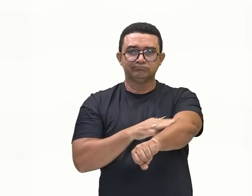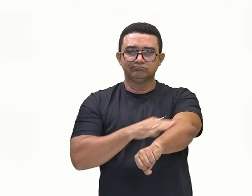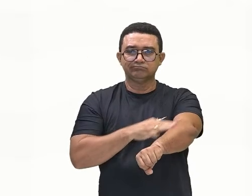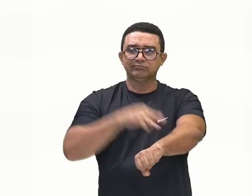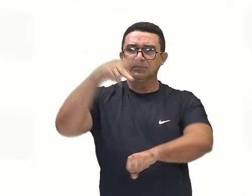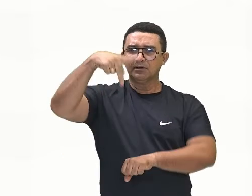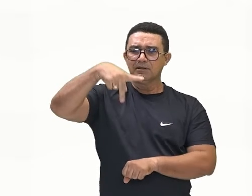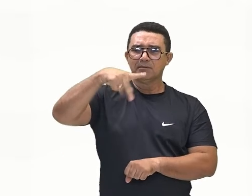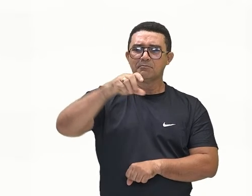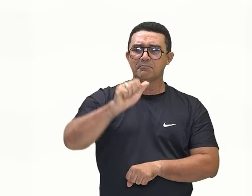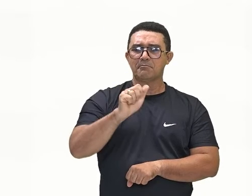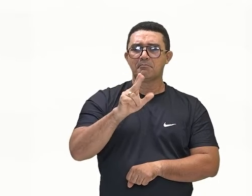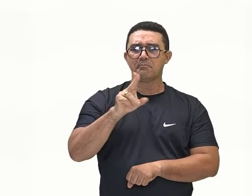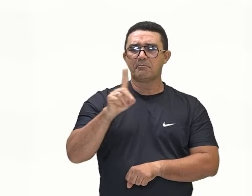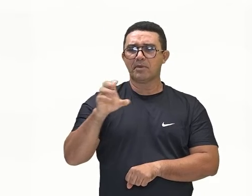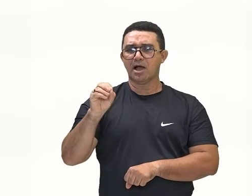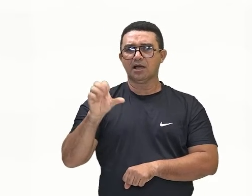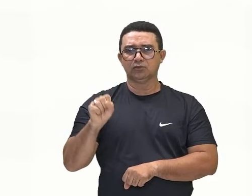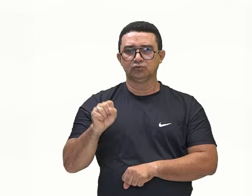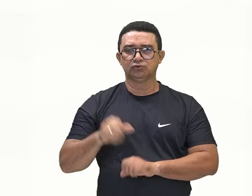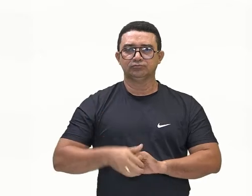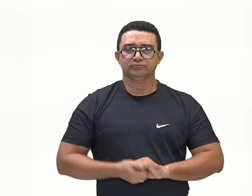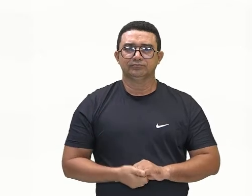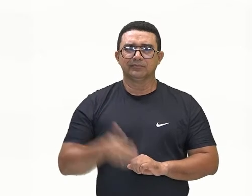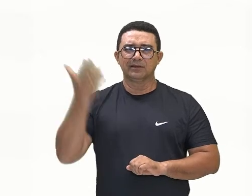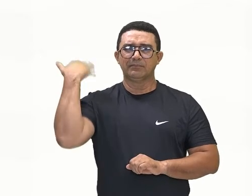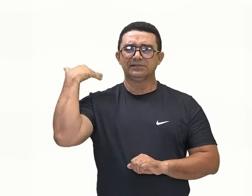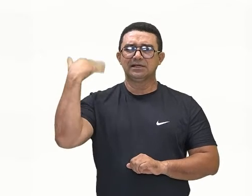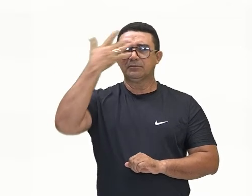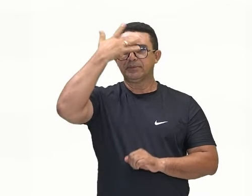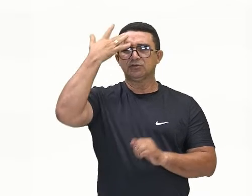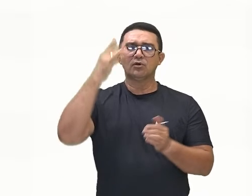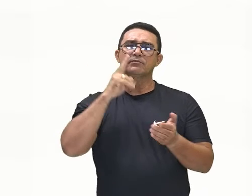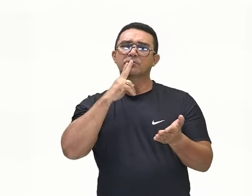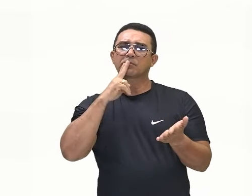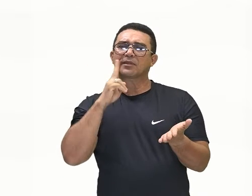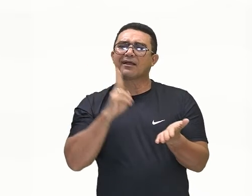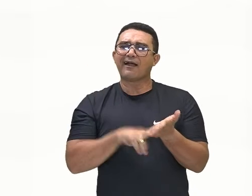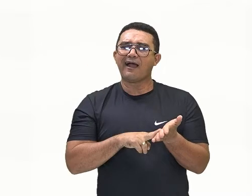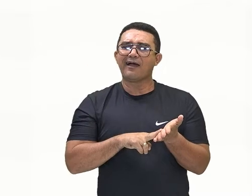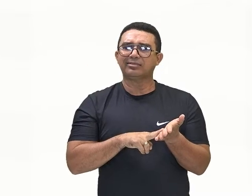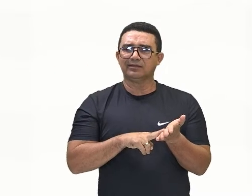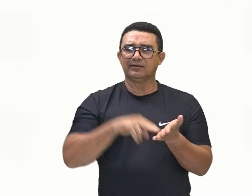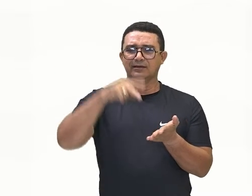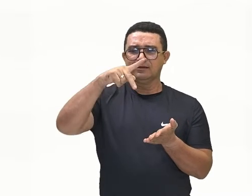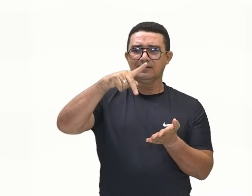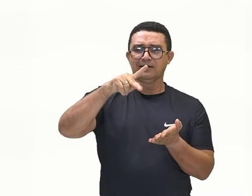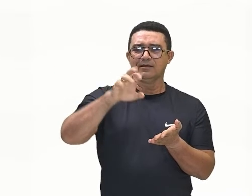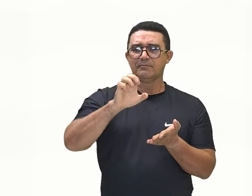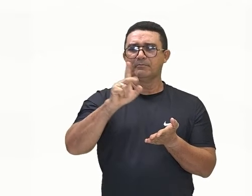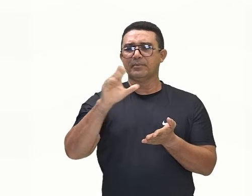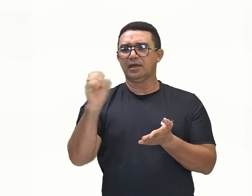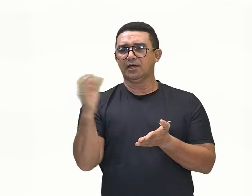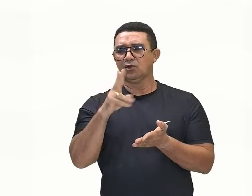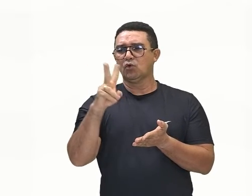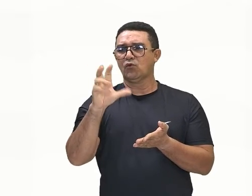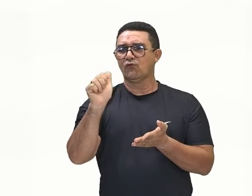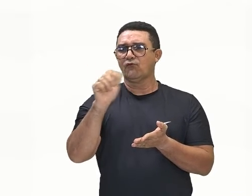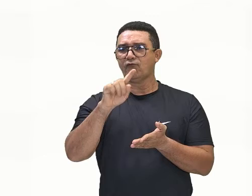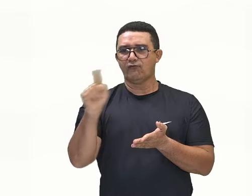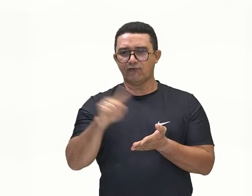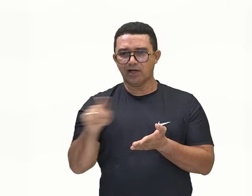que vai aparecer, primeiramente, lá na Carta de Pero Vaz de Caminha, se referindo aos nossos povos indígenas como a